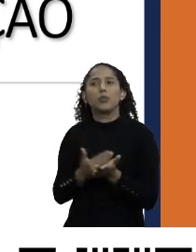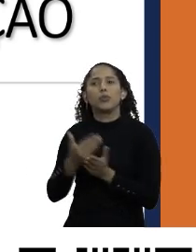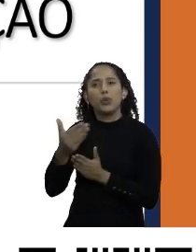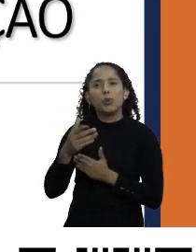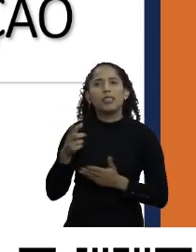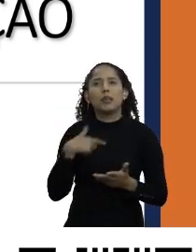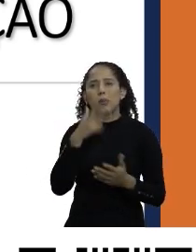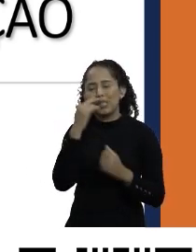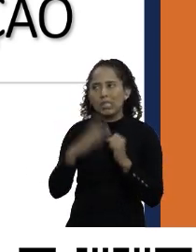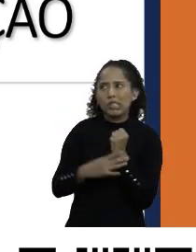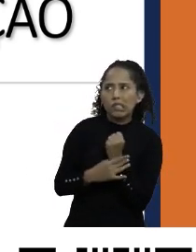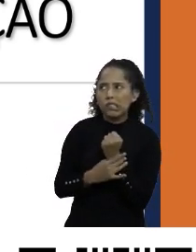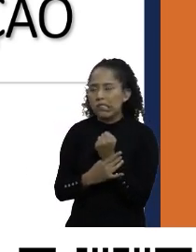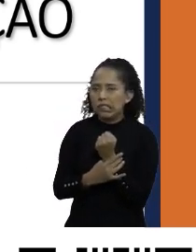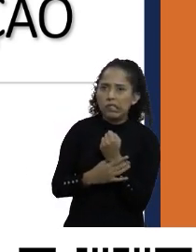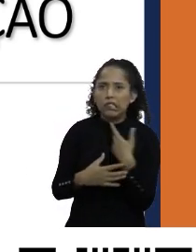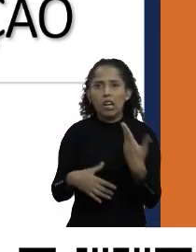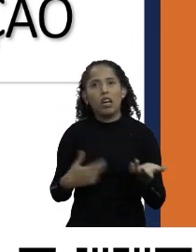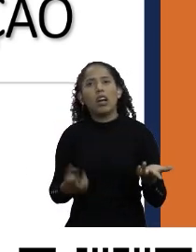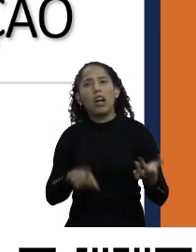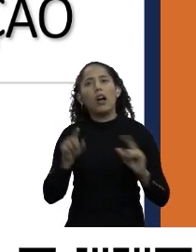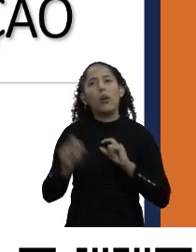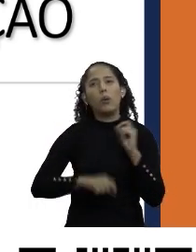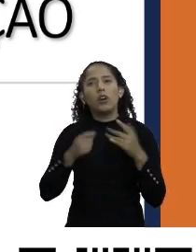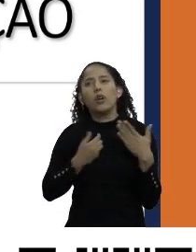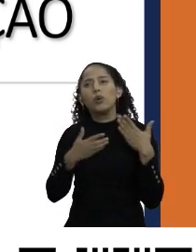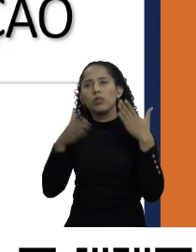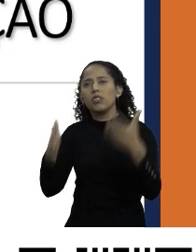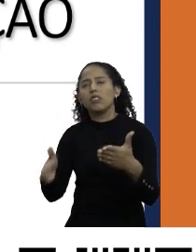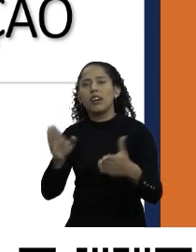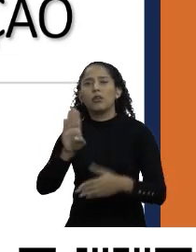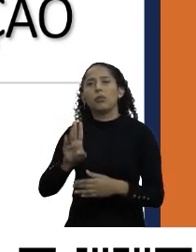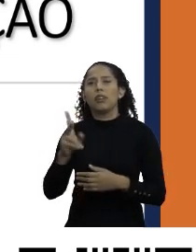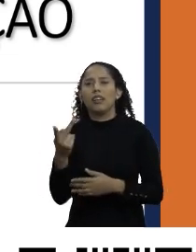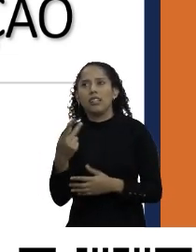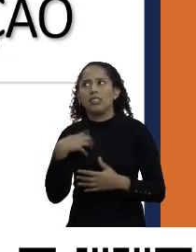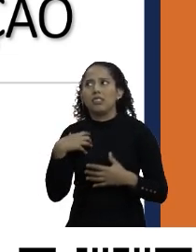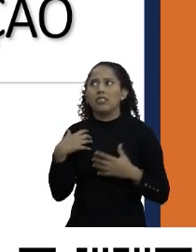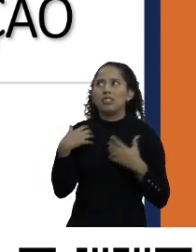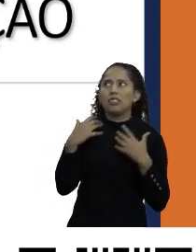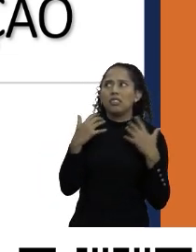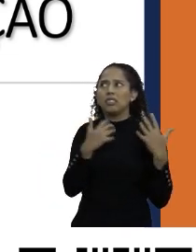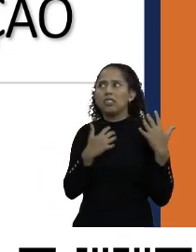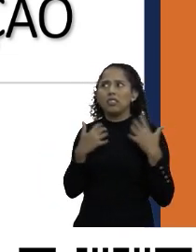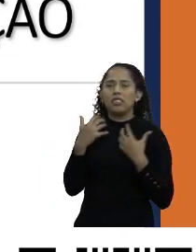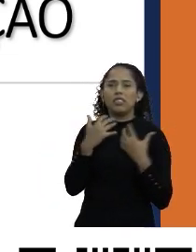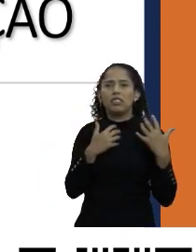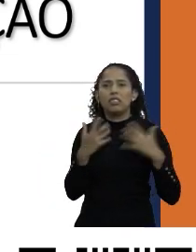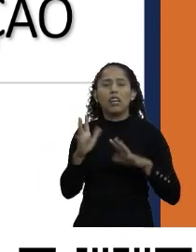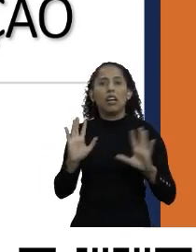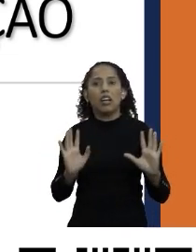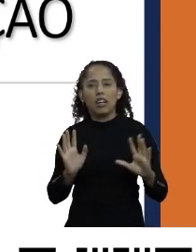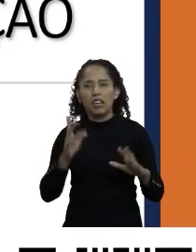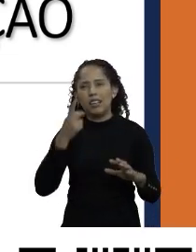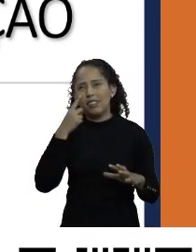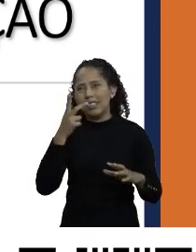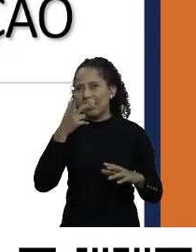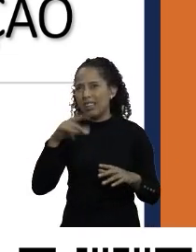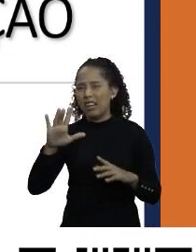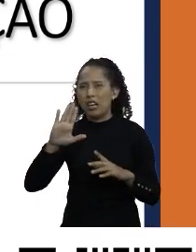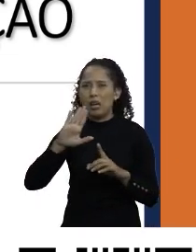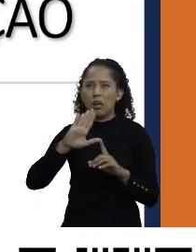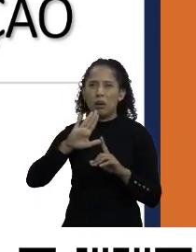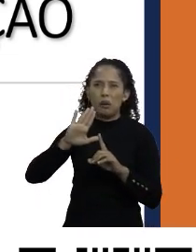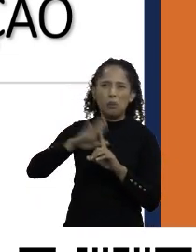muita insegurança. Quando eu ia jogar em Belo Horizonte, eu me sentia realmente acuado, né? Sofria bullying,